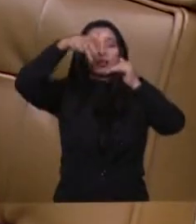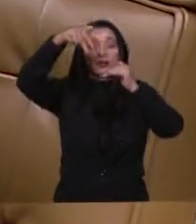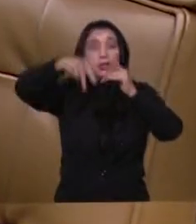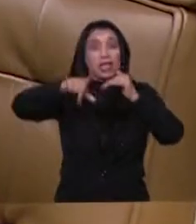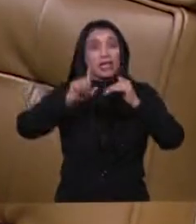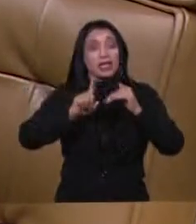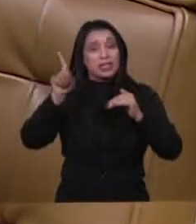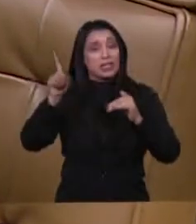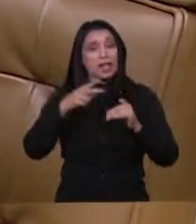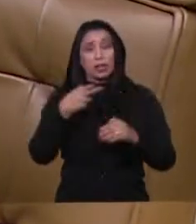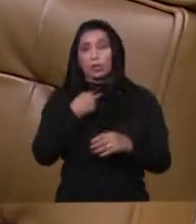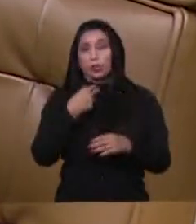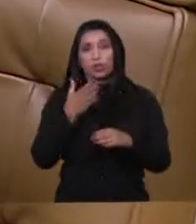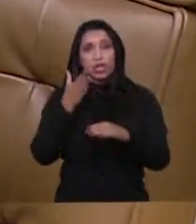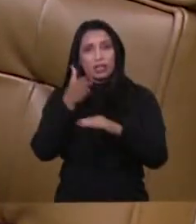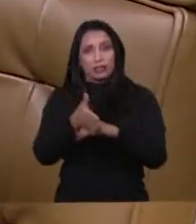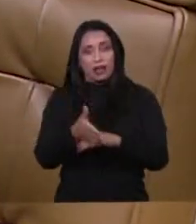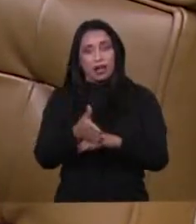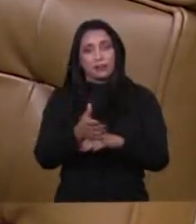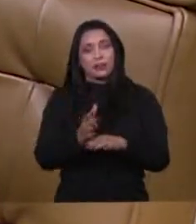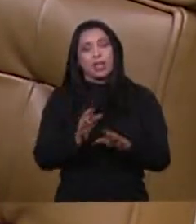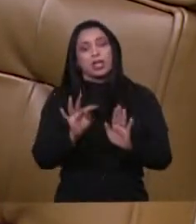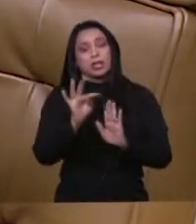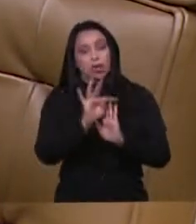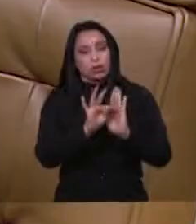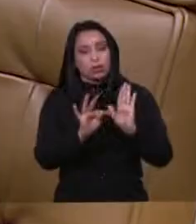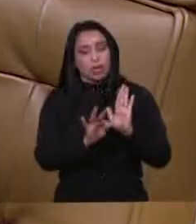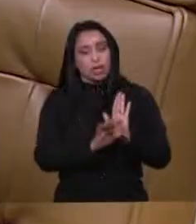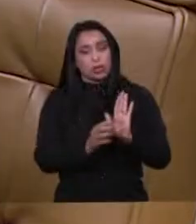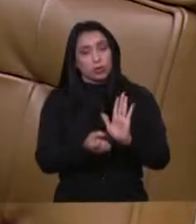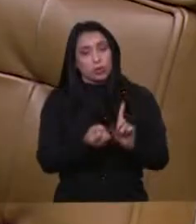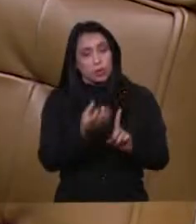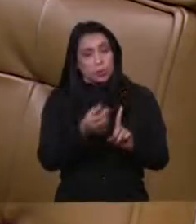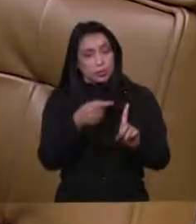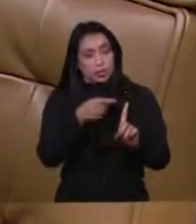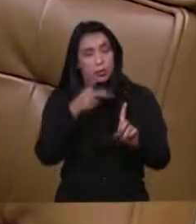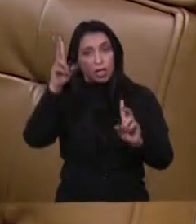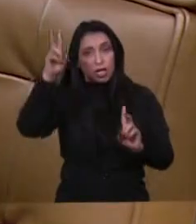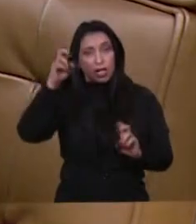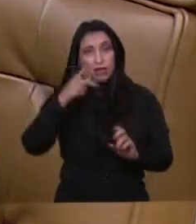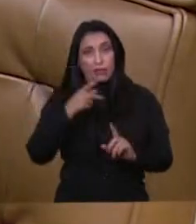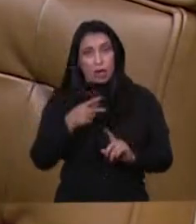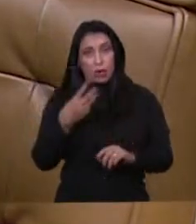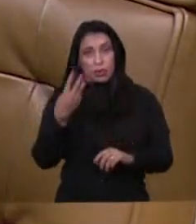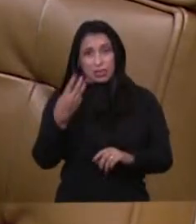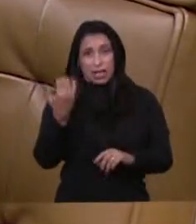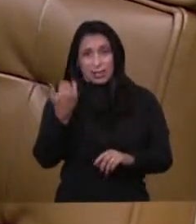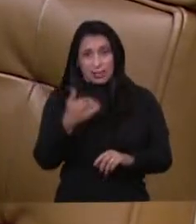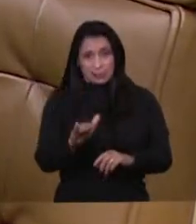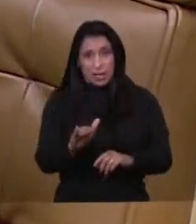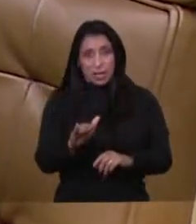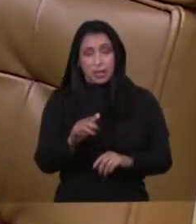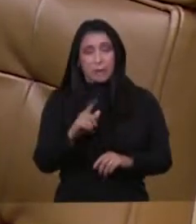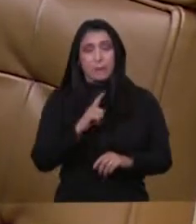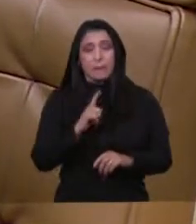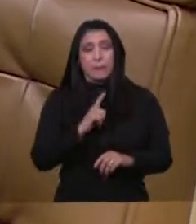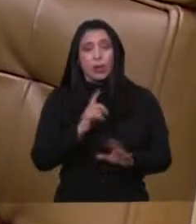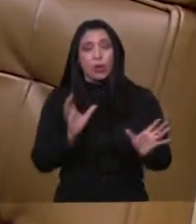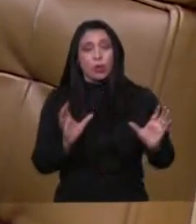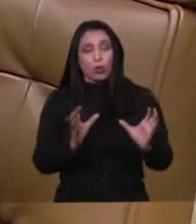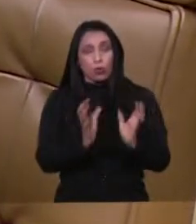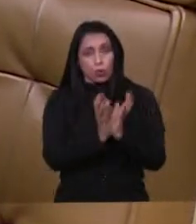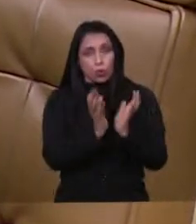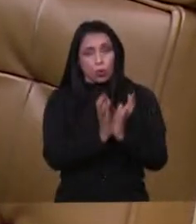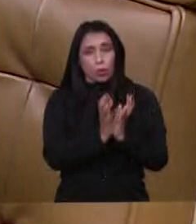dia. Aqui eu transcrevo um pequeno trecho do depoimento em que ele disse que perto das 13h30, o grupo que liderava no QG